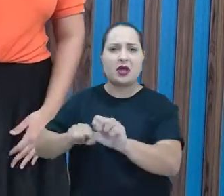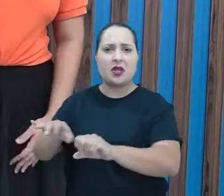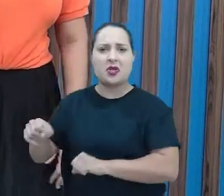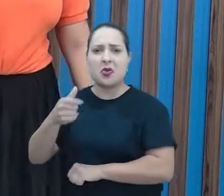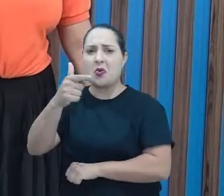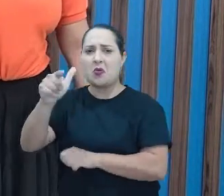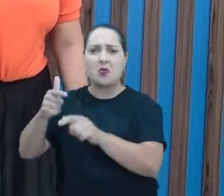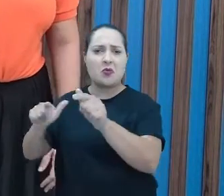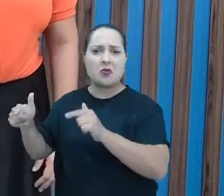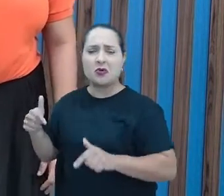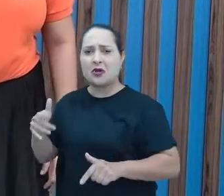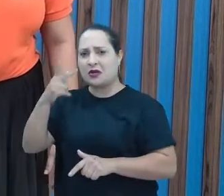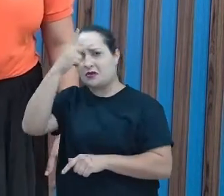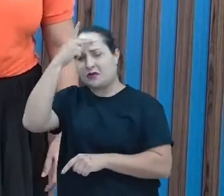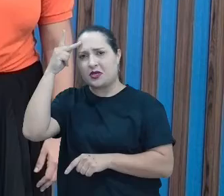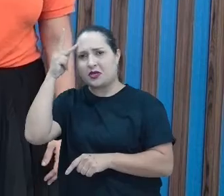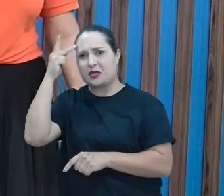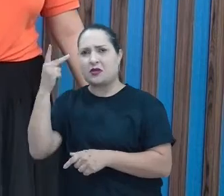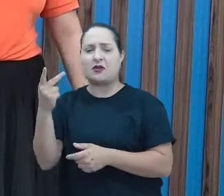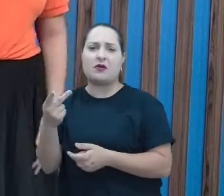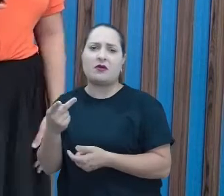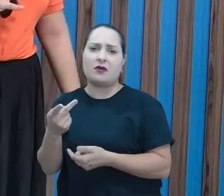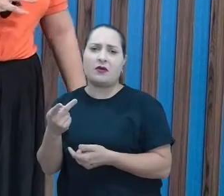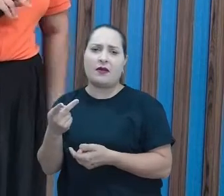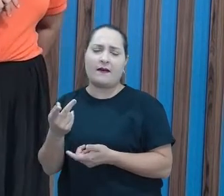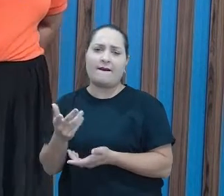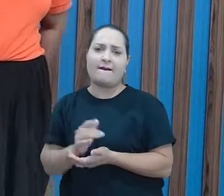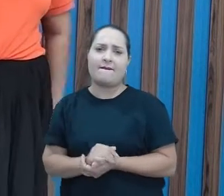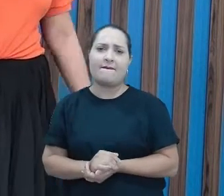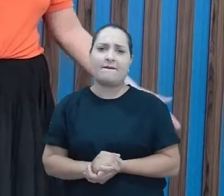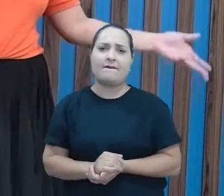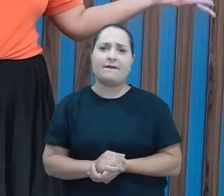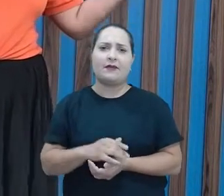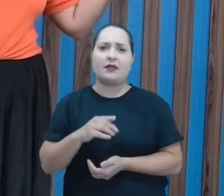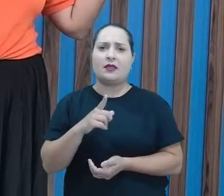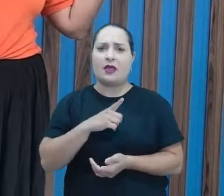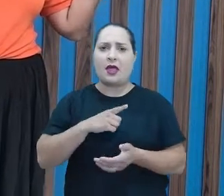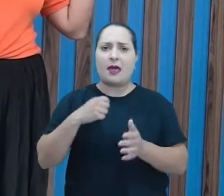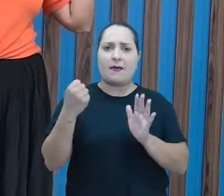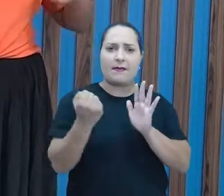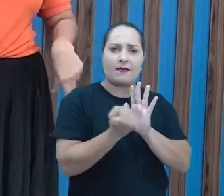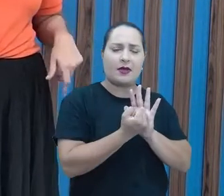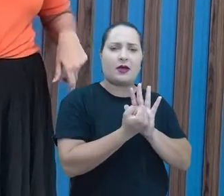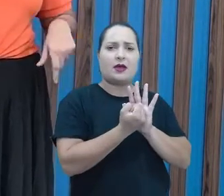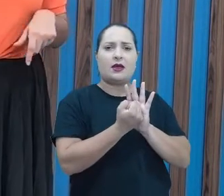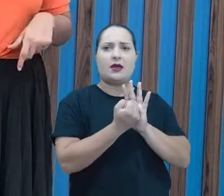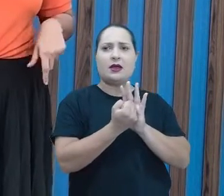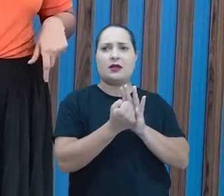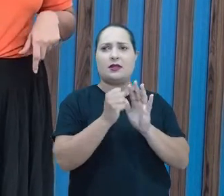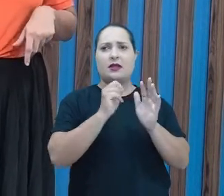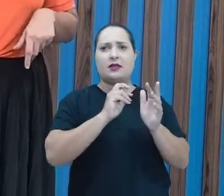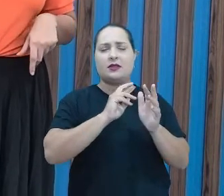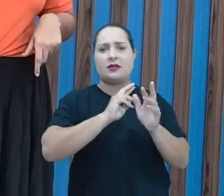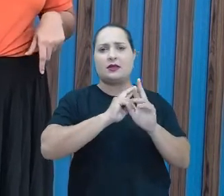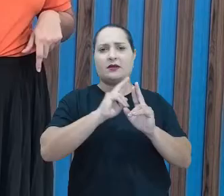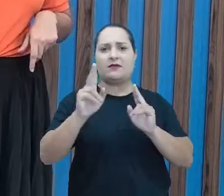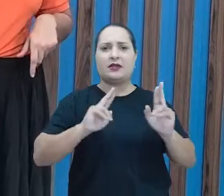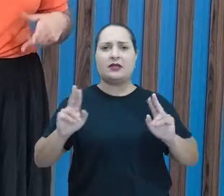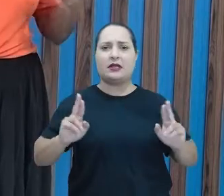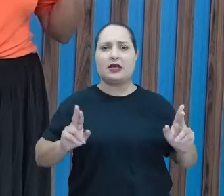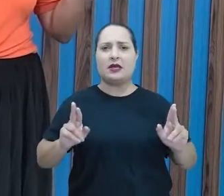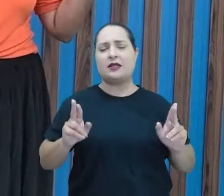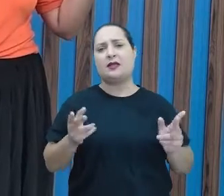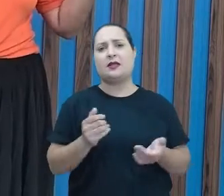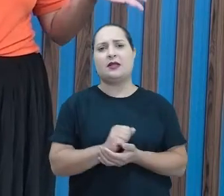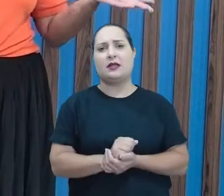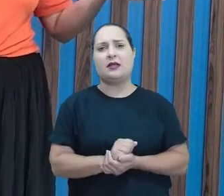criticamente as propagandas que consumimos, cobrar das marcas maior inclusão de diversidade e propaganda. E, gente,